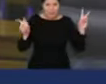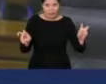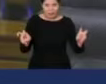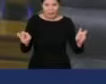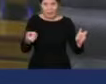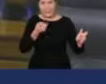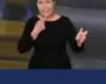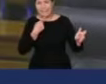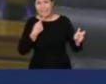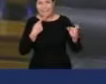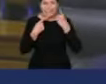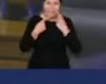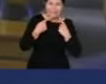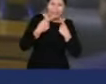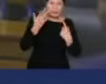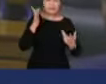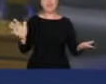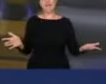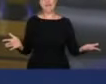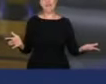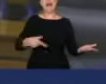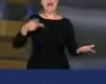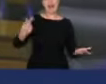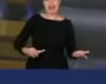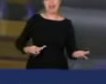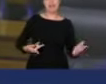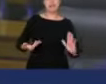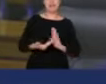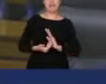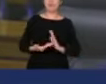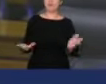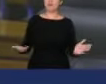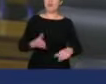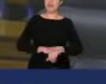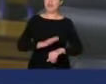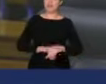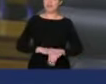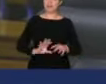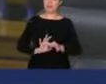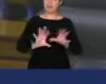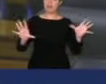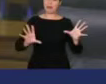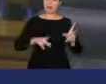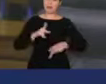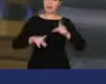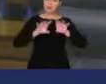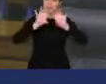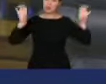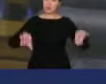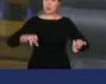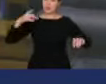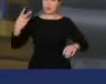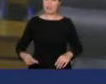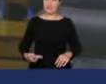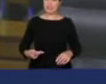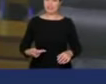choro, que a Câmara dos Deputados está dedicando tempo dela e toda a sua estrutura para aprovar a